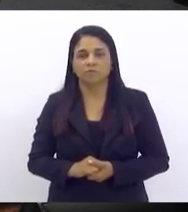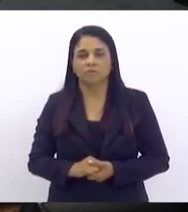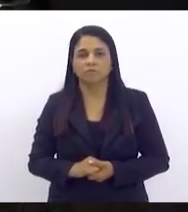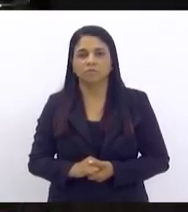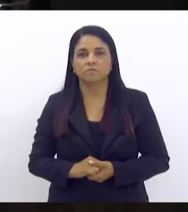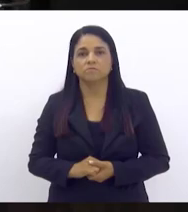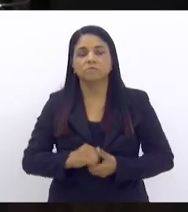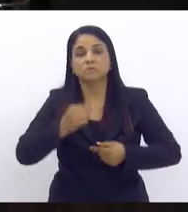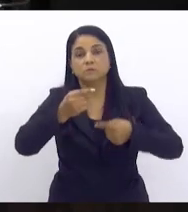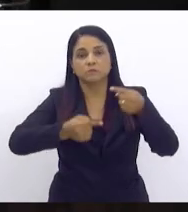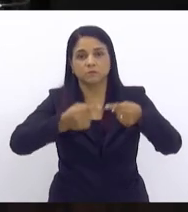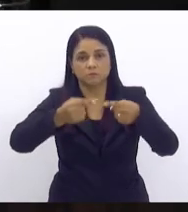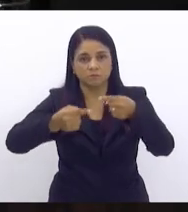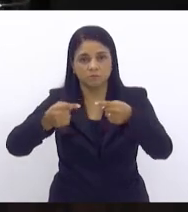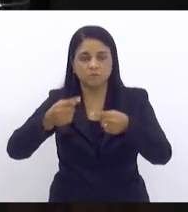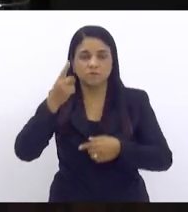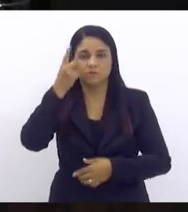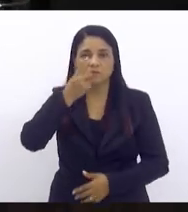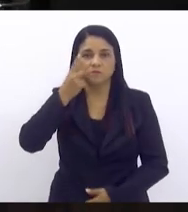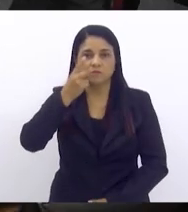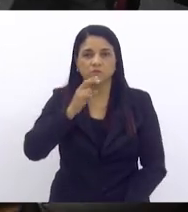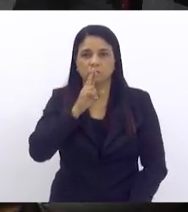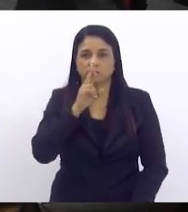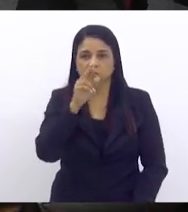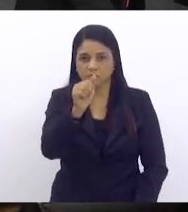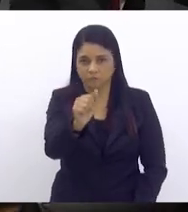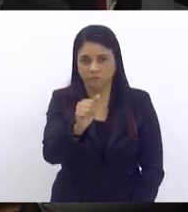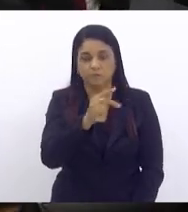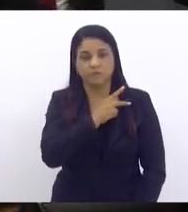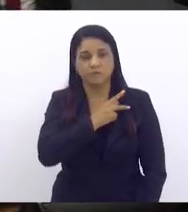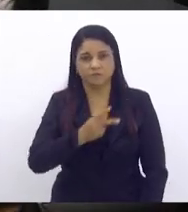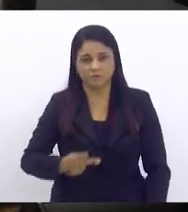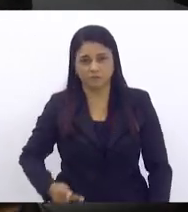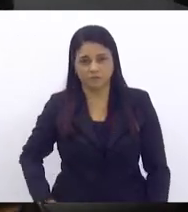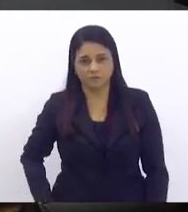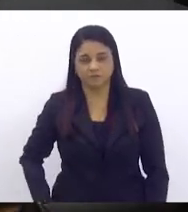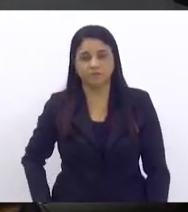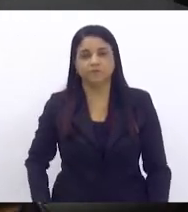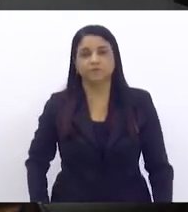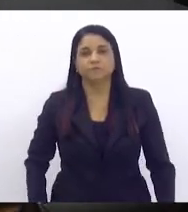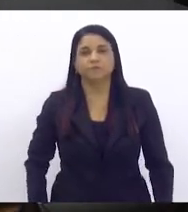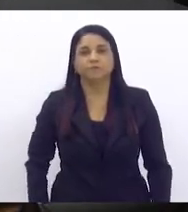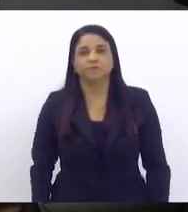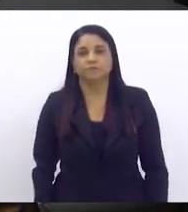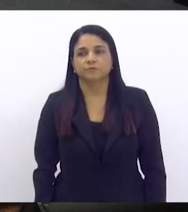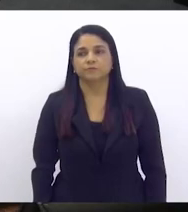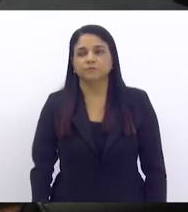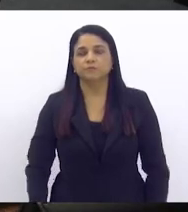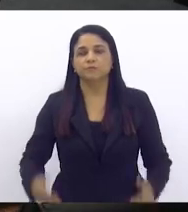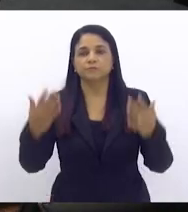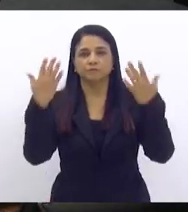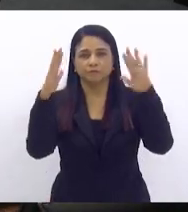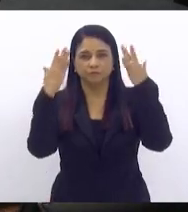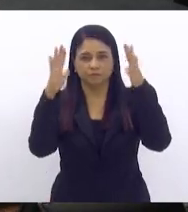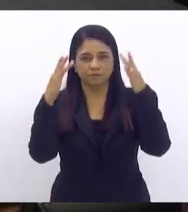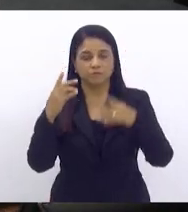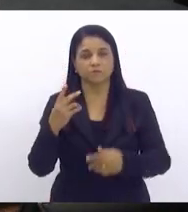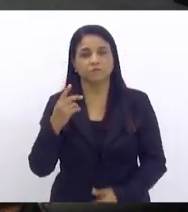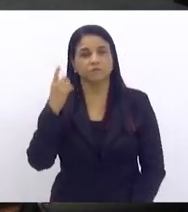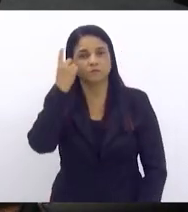Para discutir, deputado Rodrigo Amorim. Senhora Presidente, eu quero, em primeiro lugar, parabenizar os